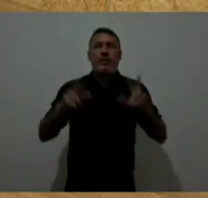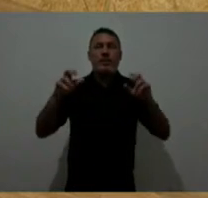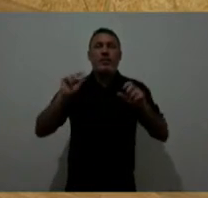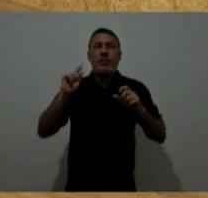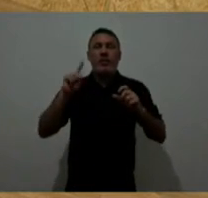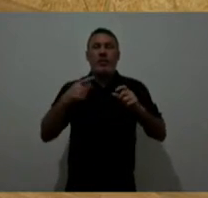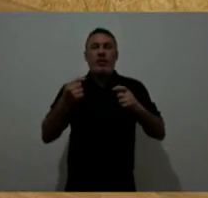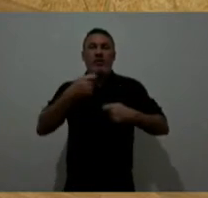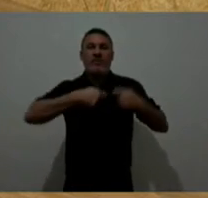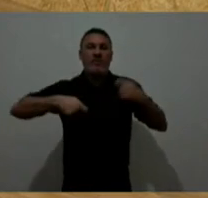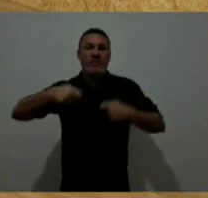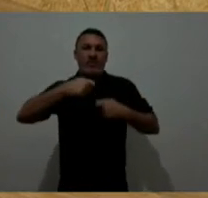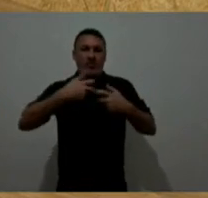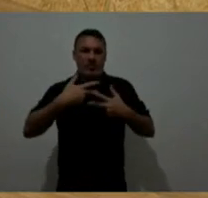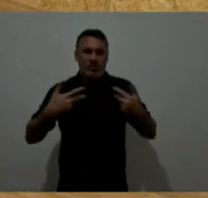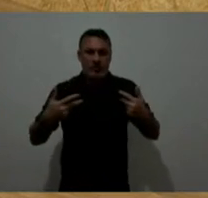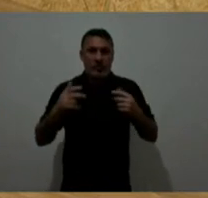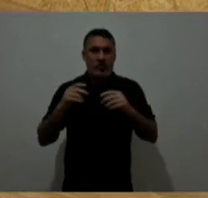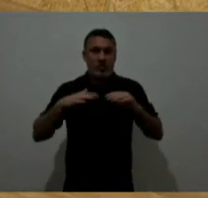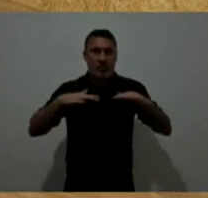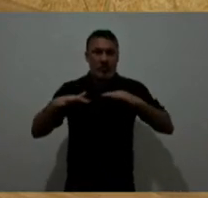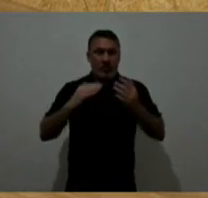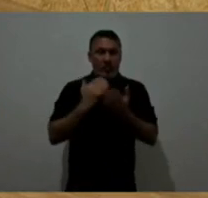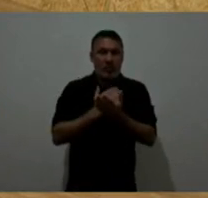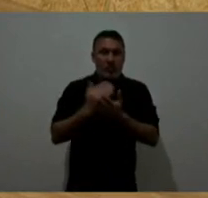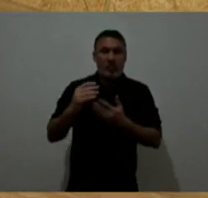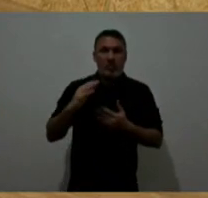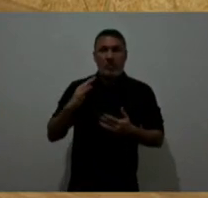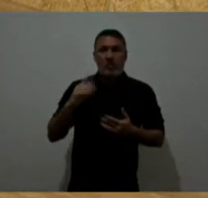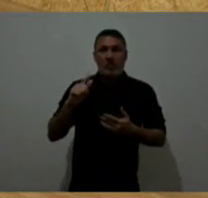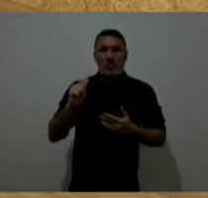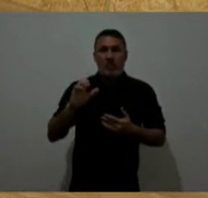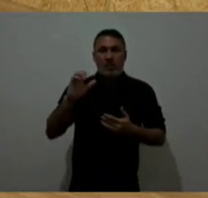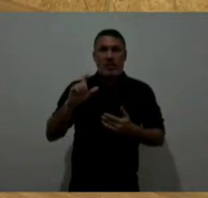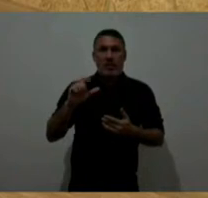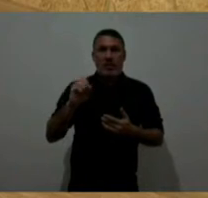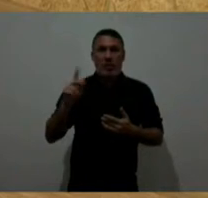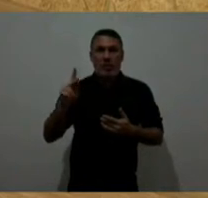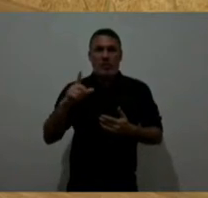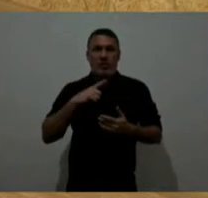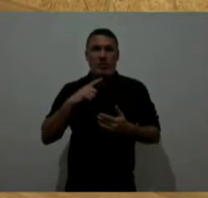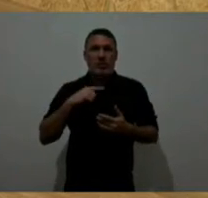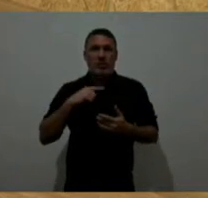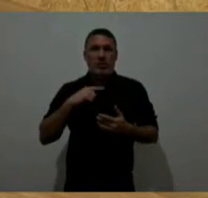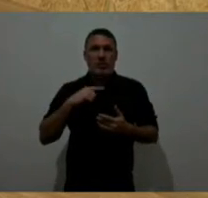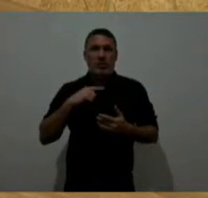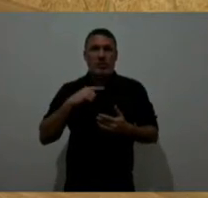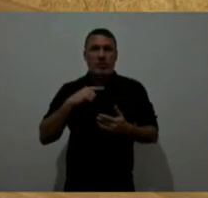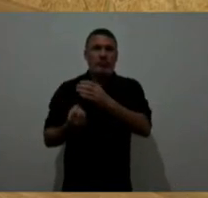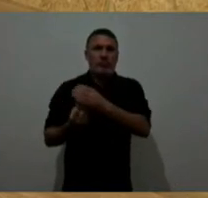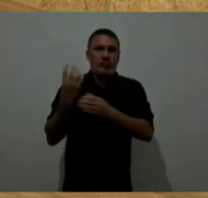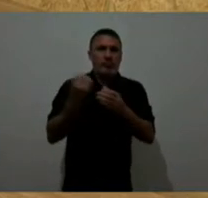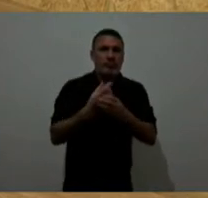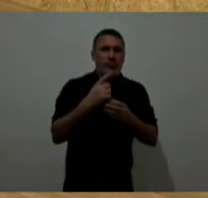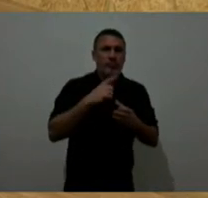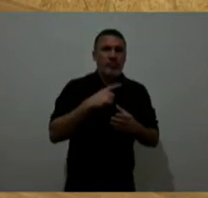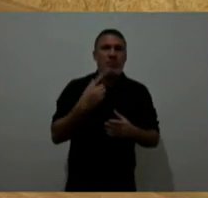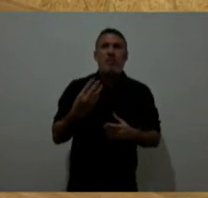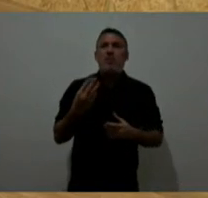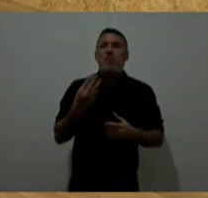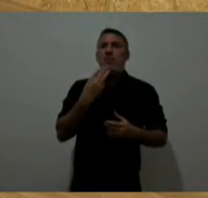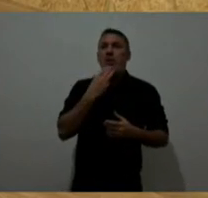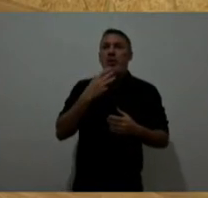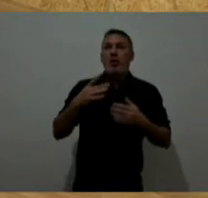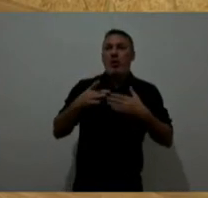movimento ele começou com a BlackRock, que é uma gestora internacional com 7 trilhões de dólares sob gestão. E esse